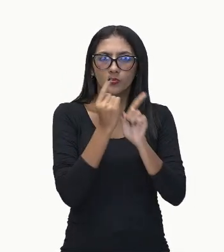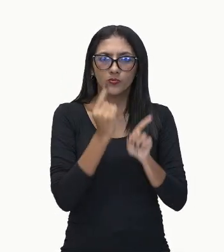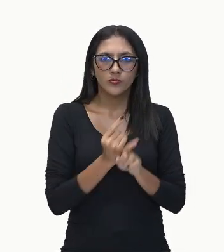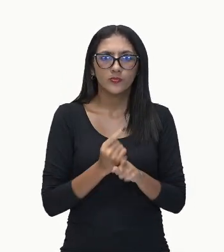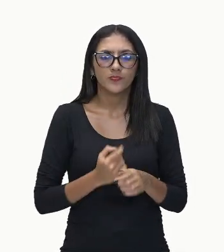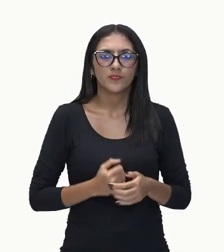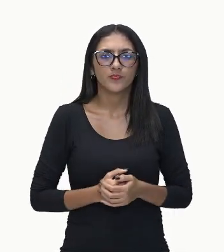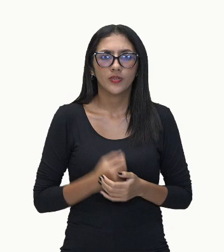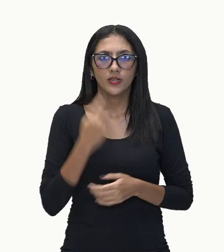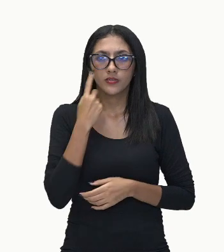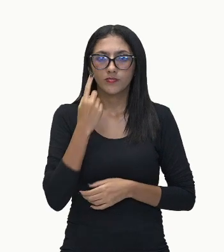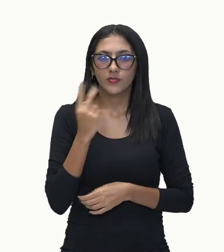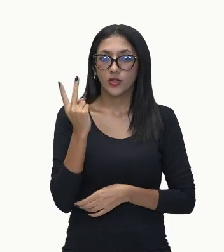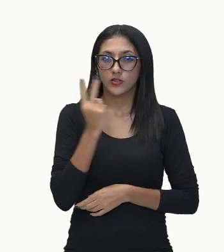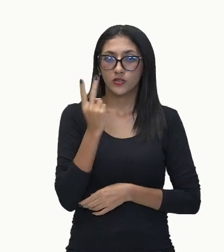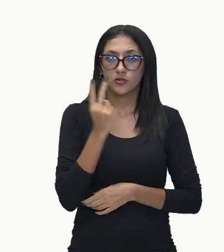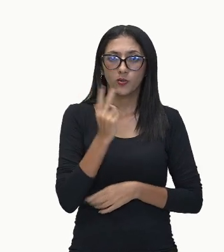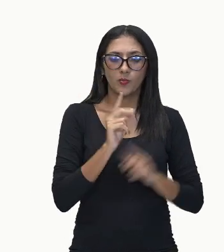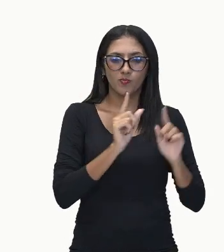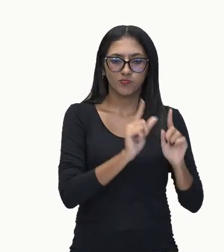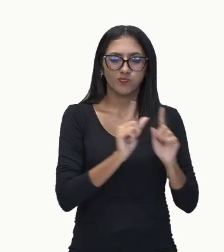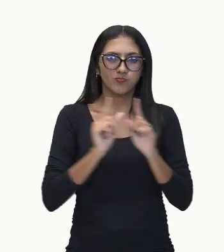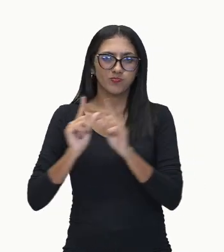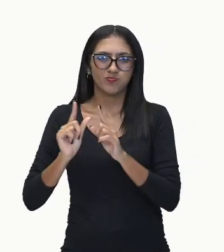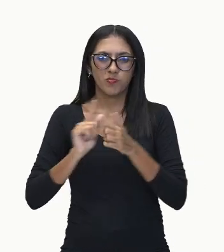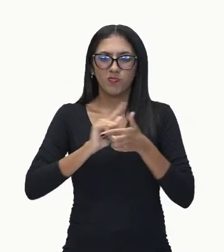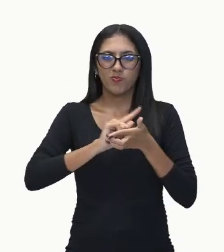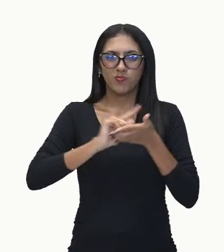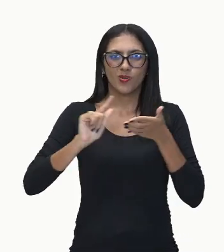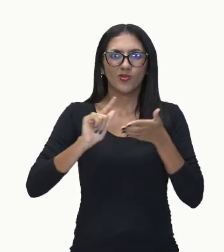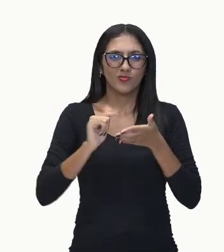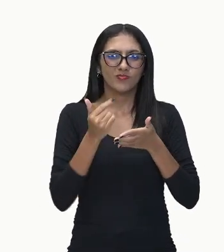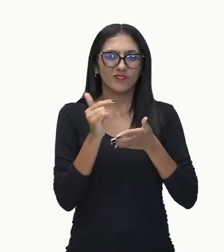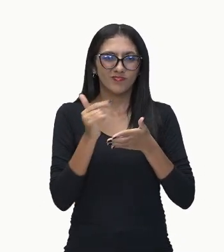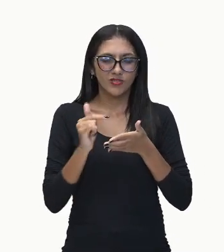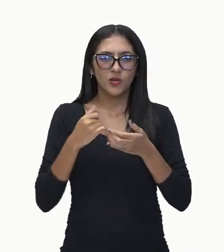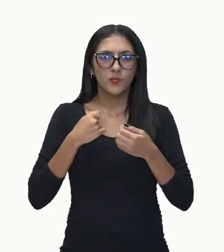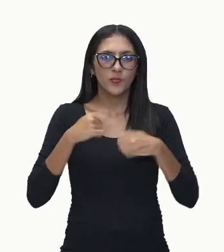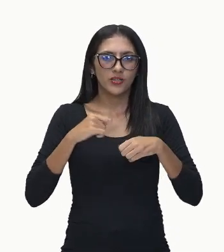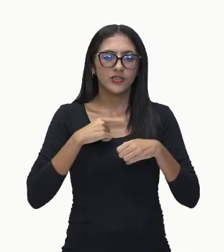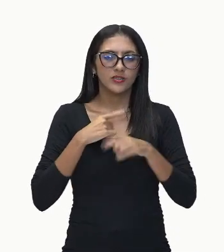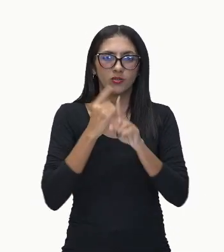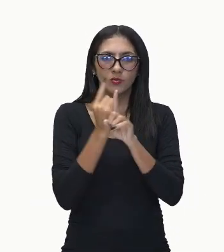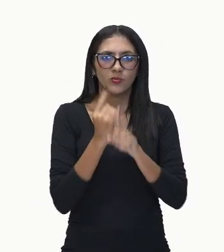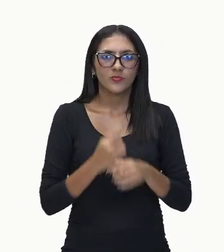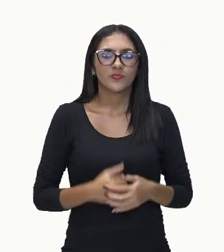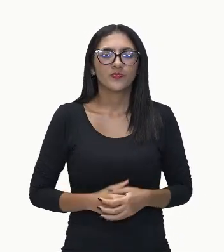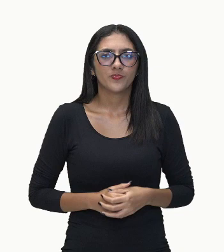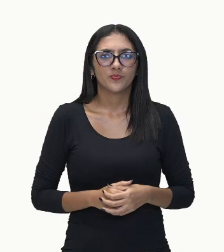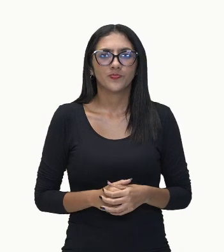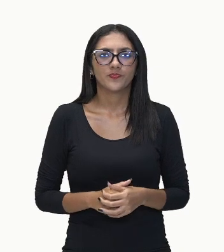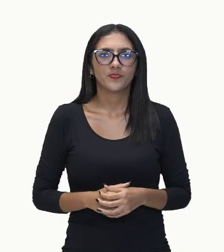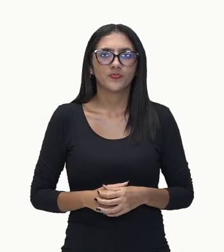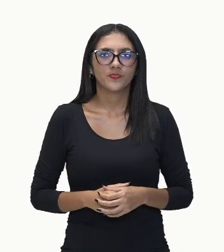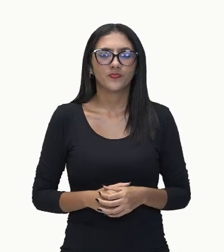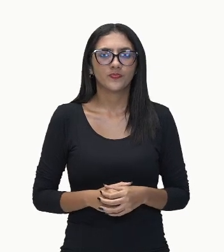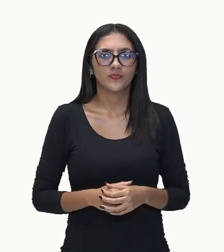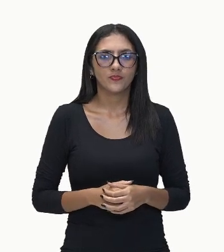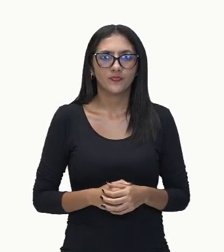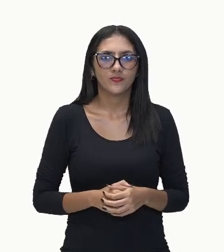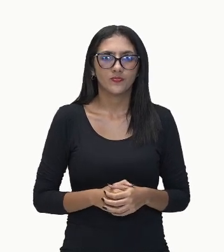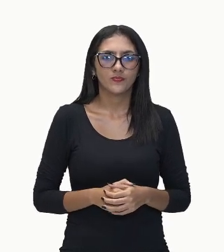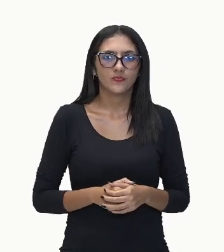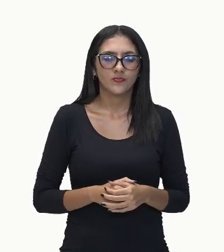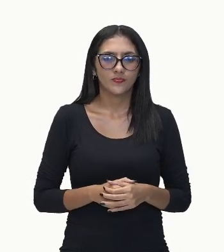cara aqui quer também que a gente descubra esse aqui certo quanto vale esses